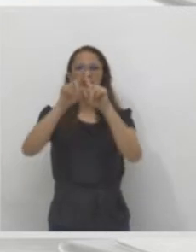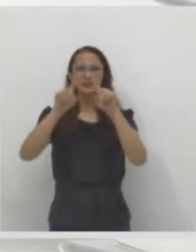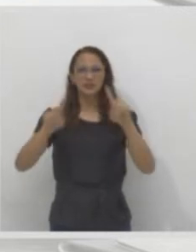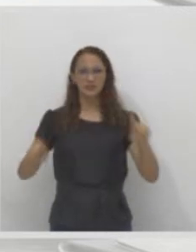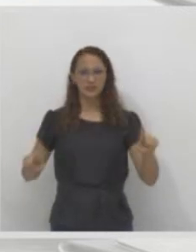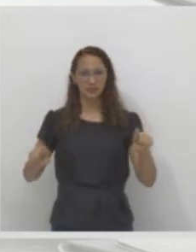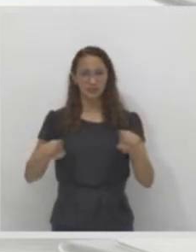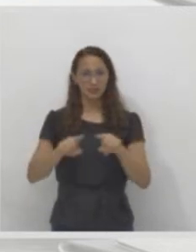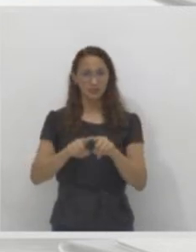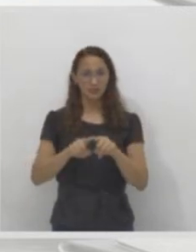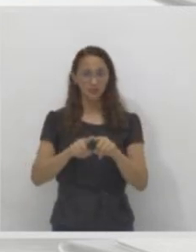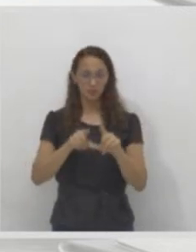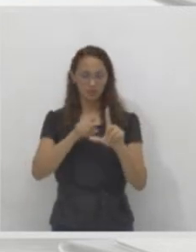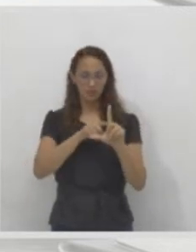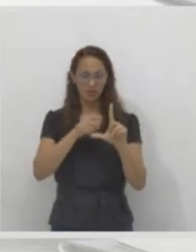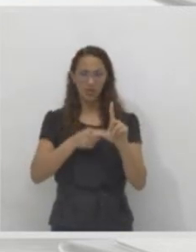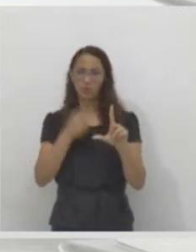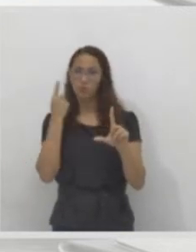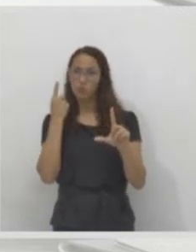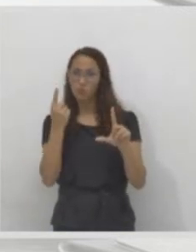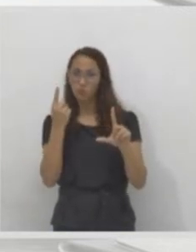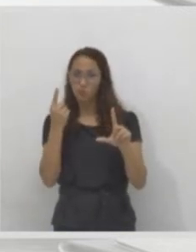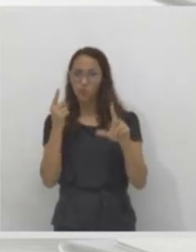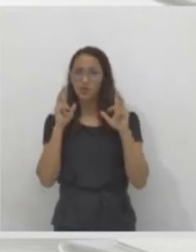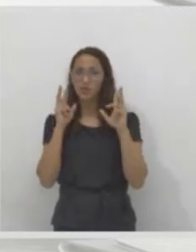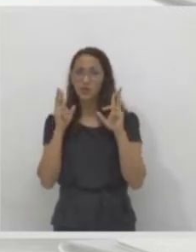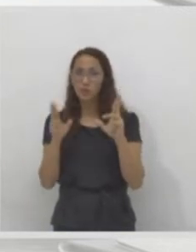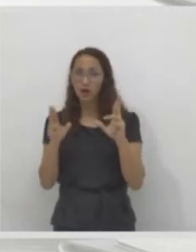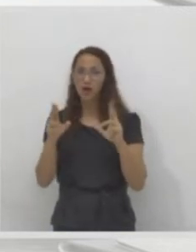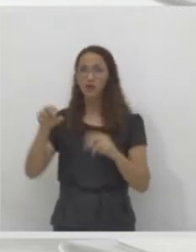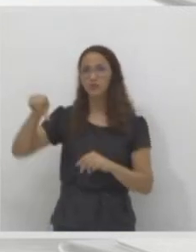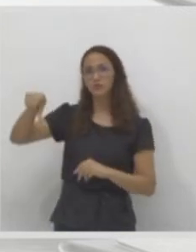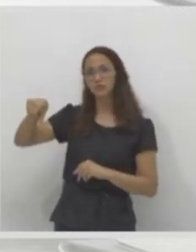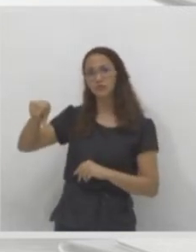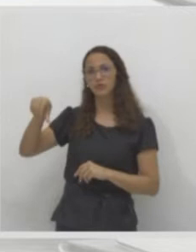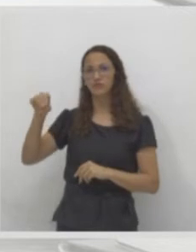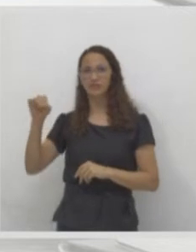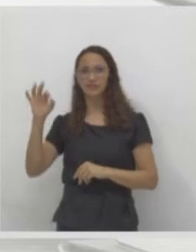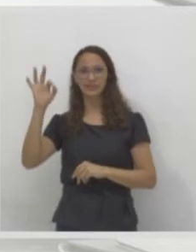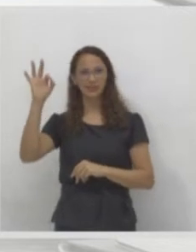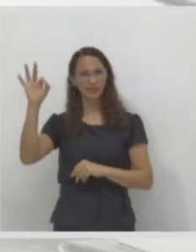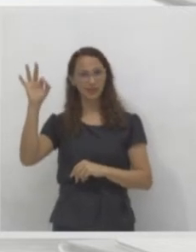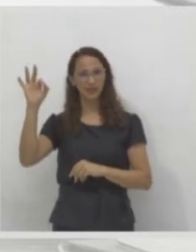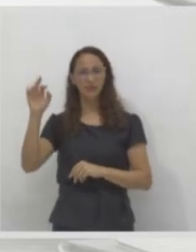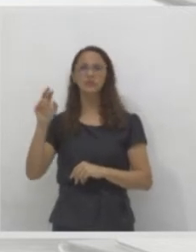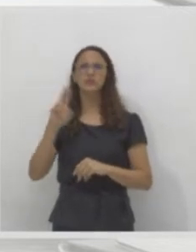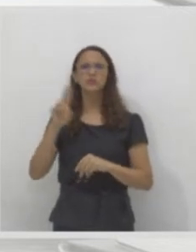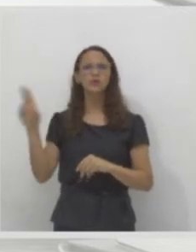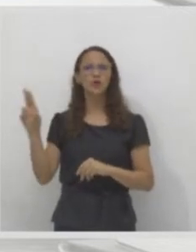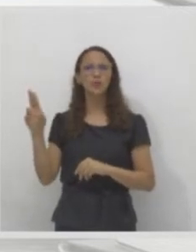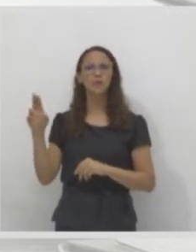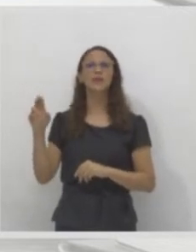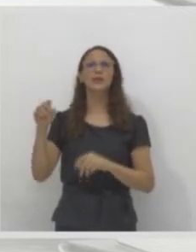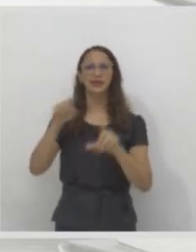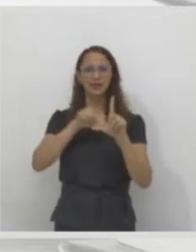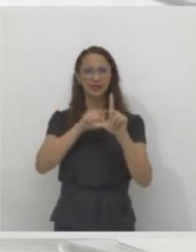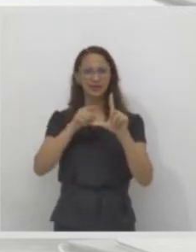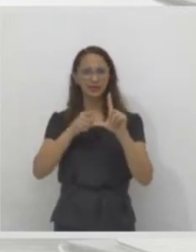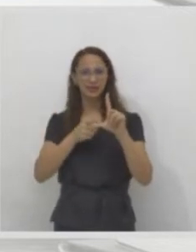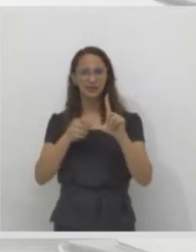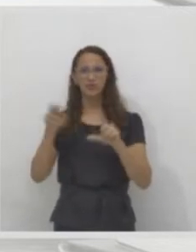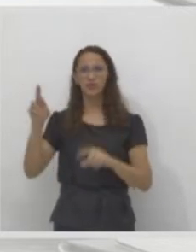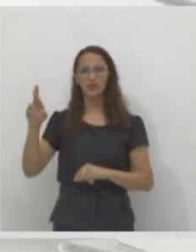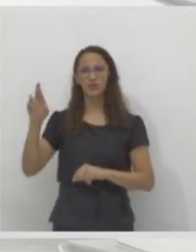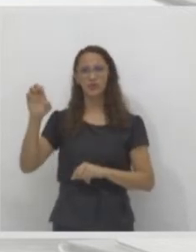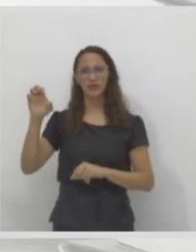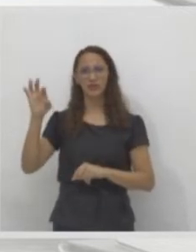um de seus ângulos mede 90 graus, conhecido como ângulo reto. Mais uma vez eu digo que na aula passada eu